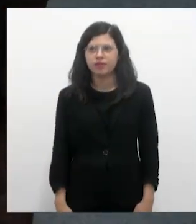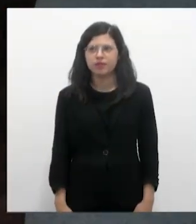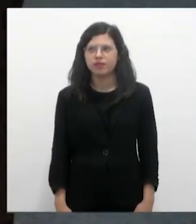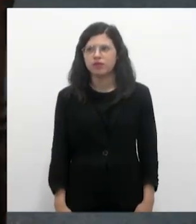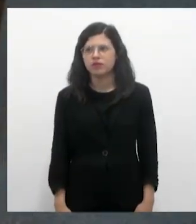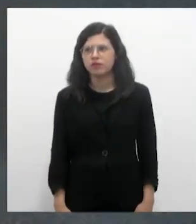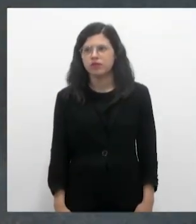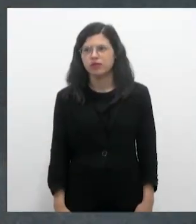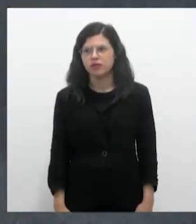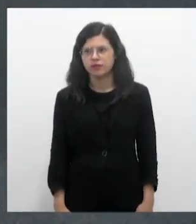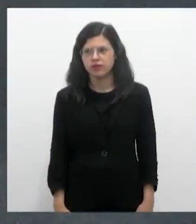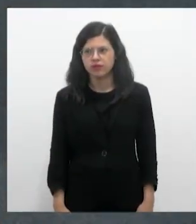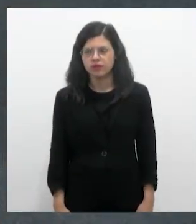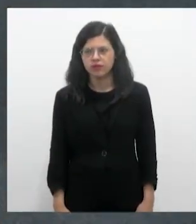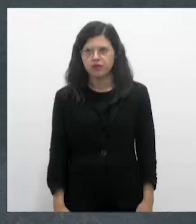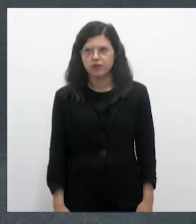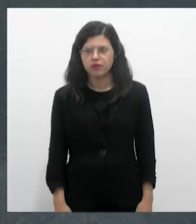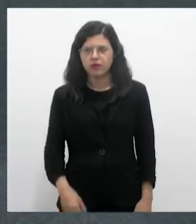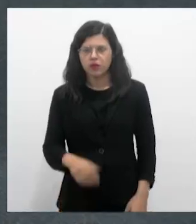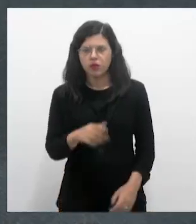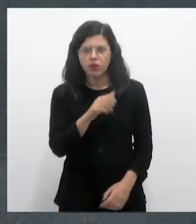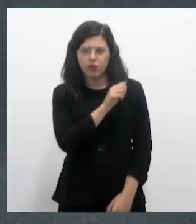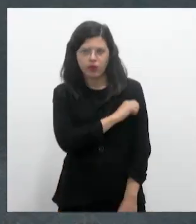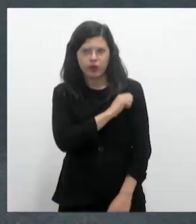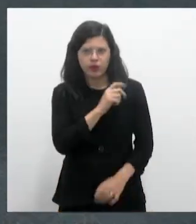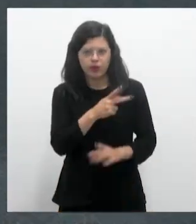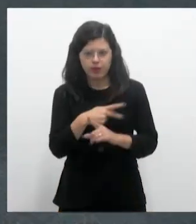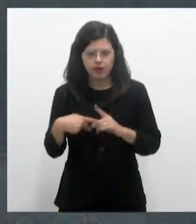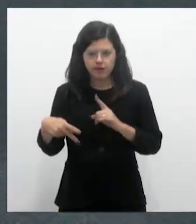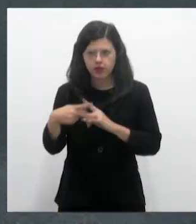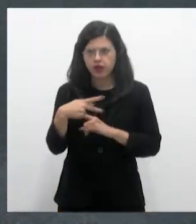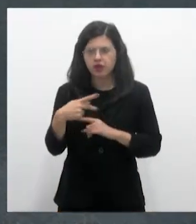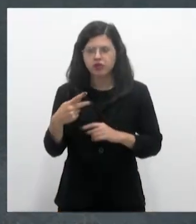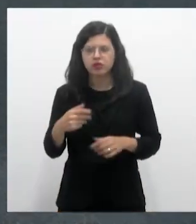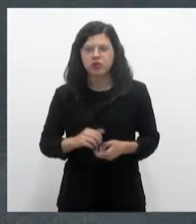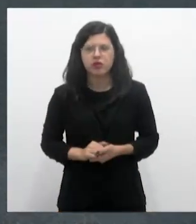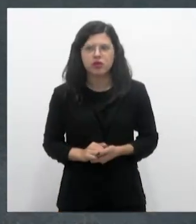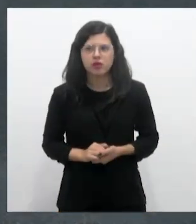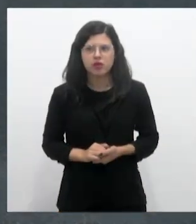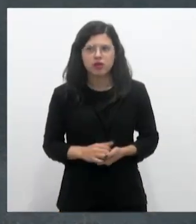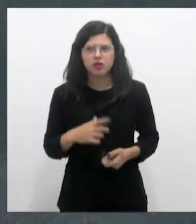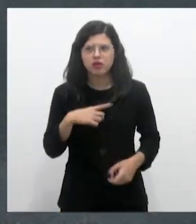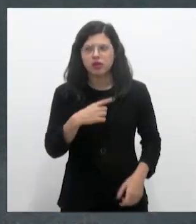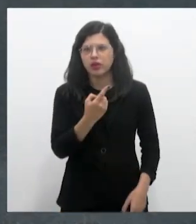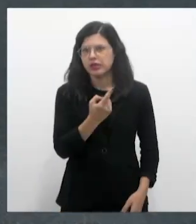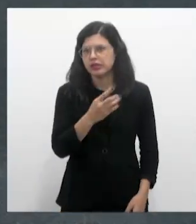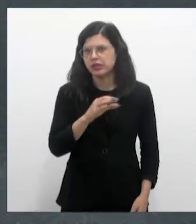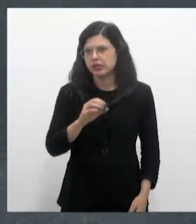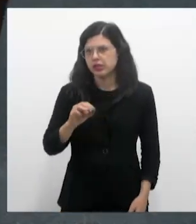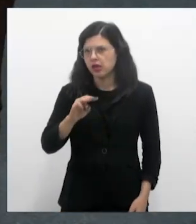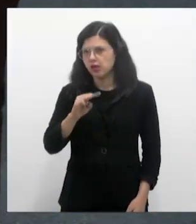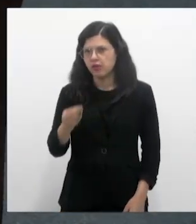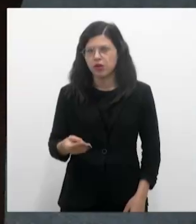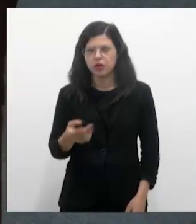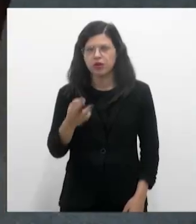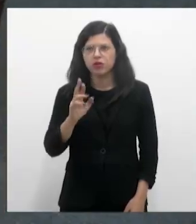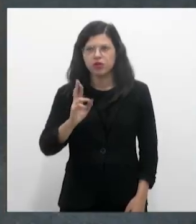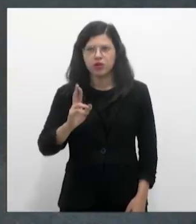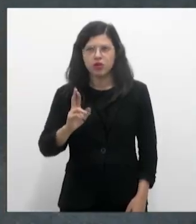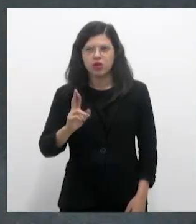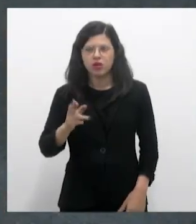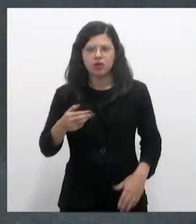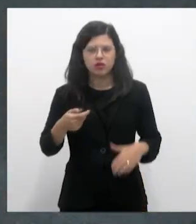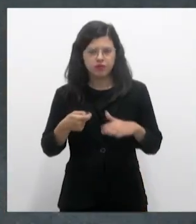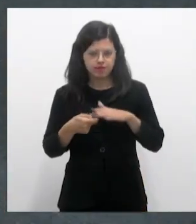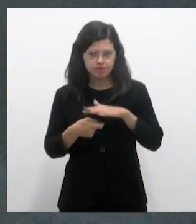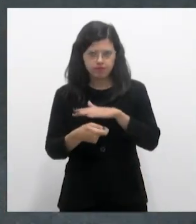E o Rio Previdência tem 100 milhões de reais